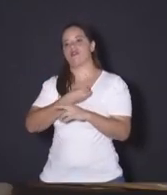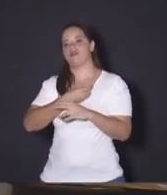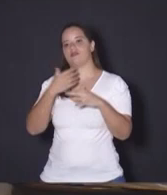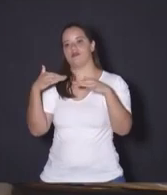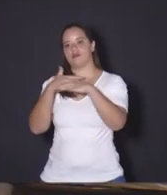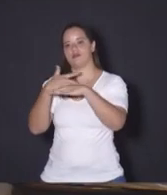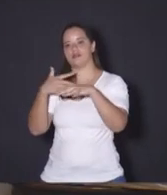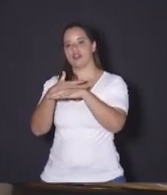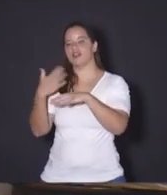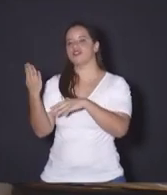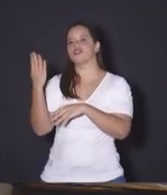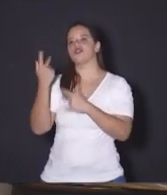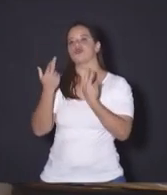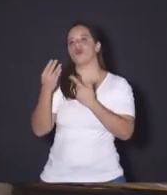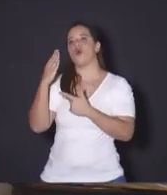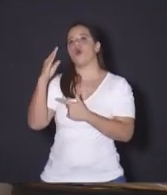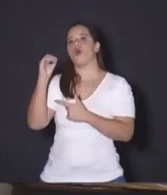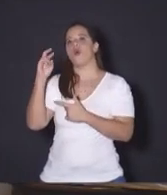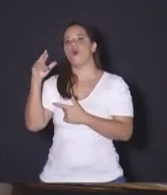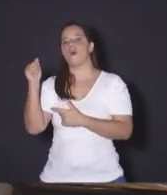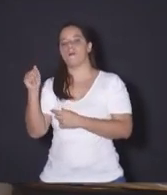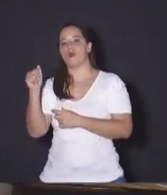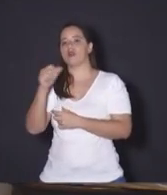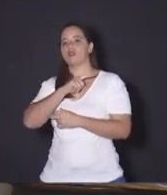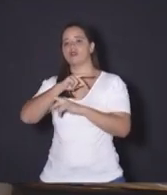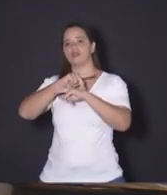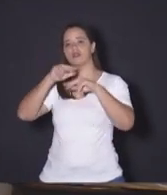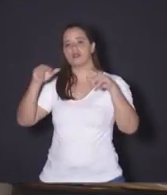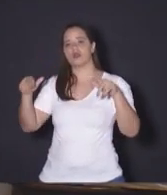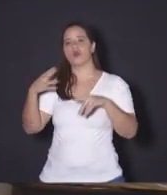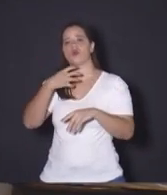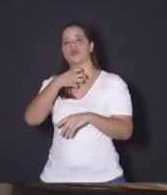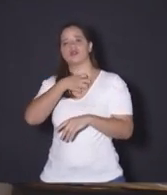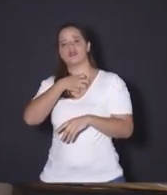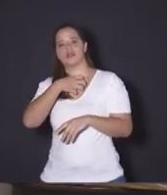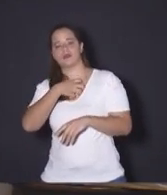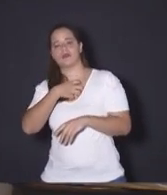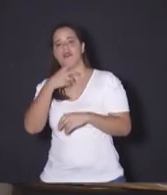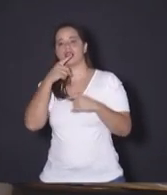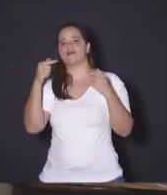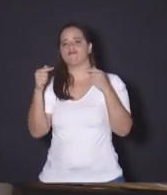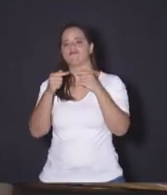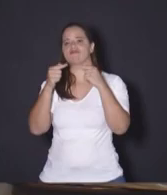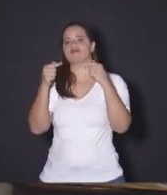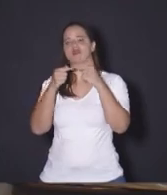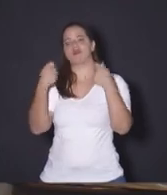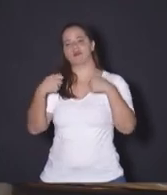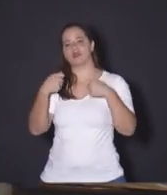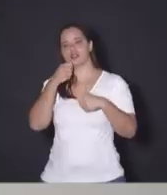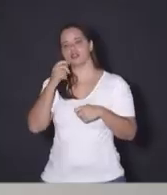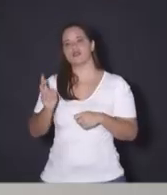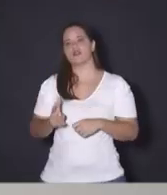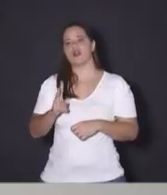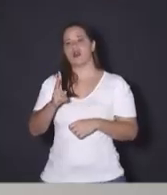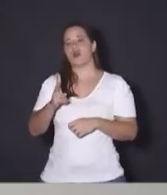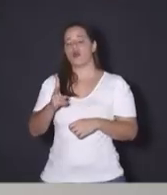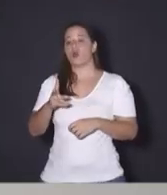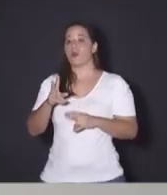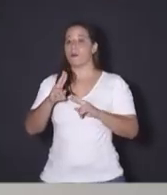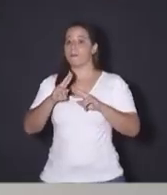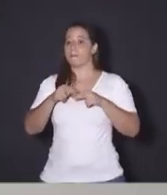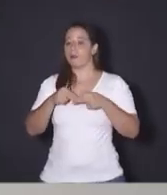como o bora e tem outras na bahia assim com a mesma linha que a gente precisa valorizar agora porém embora